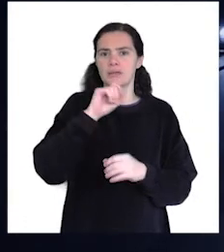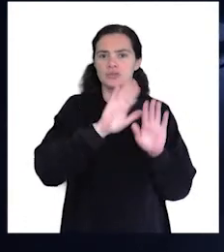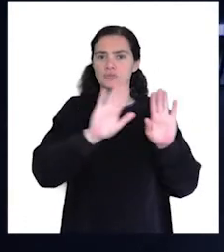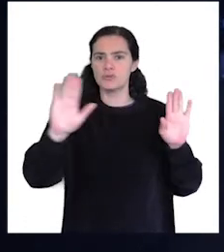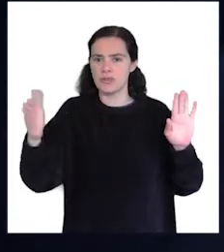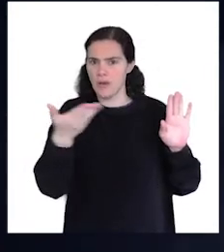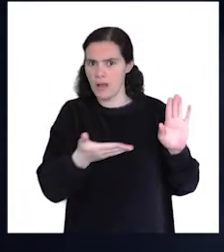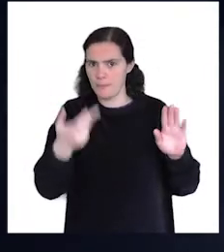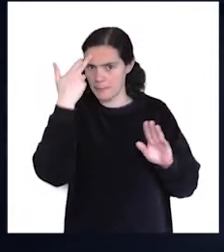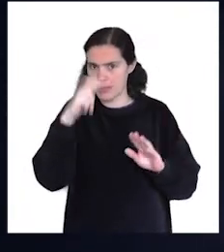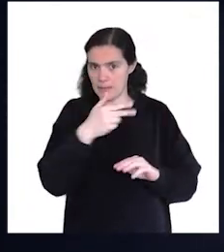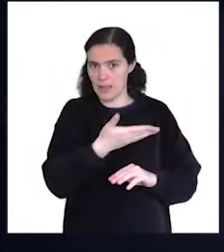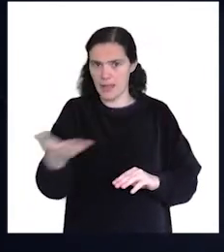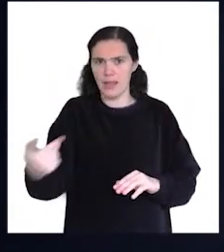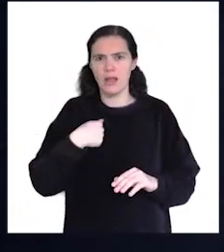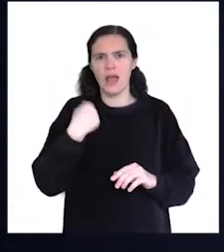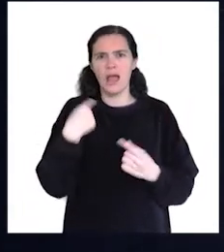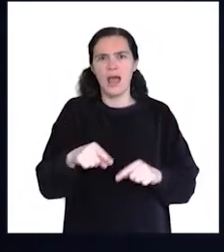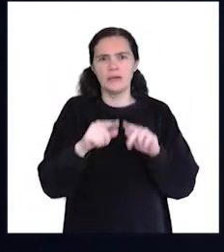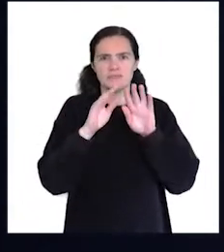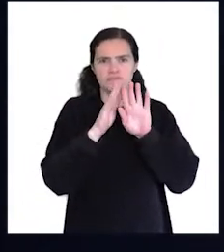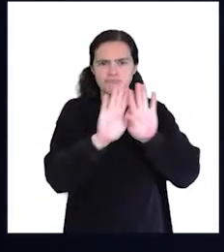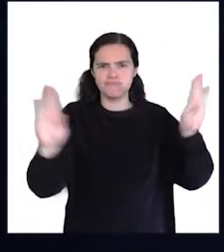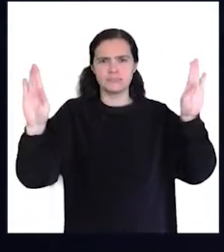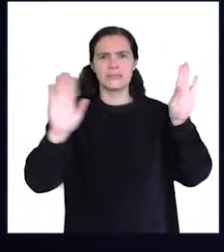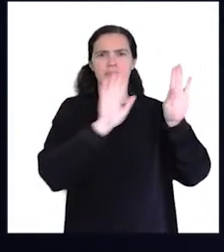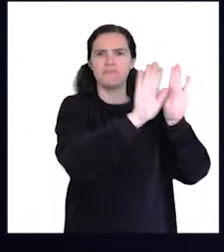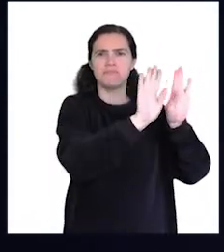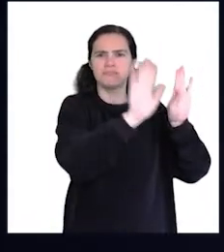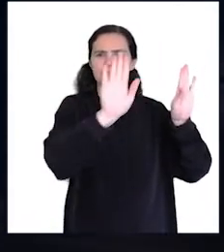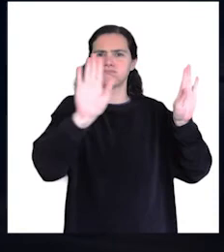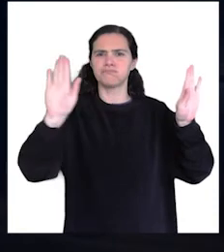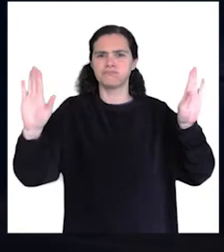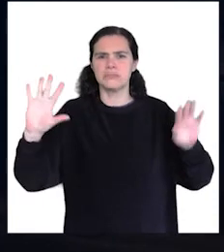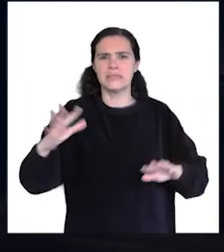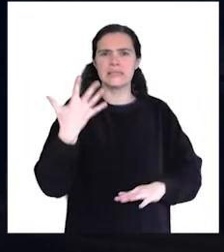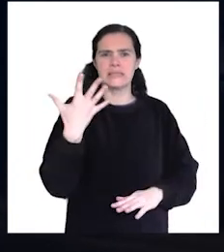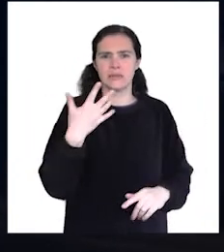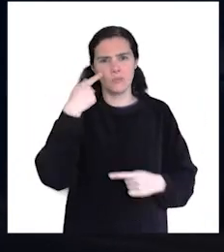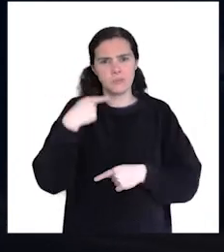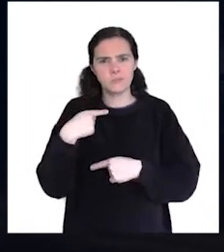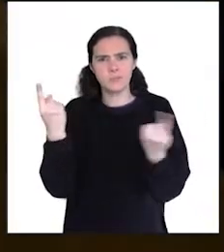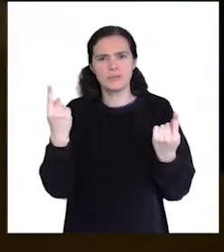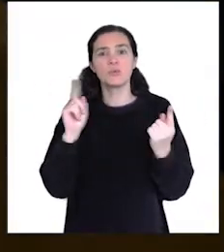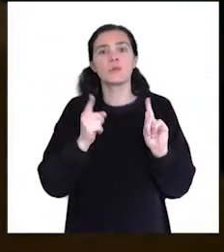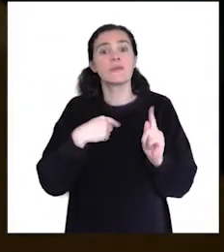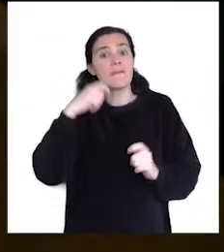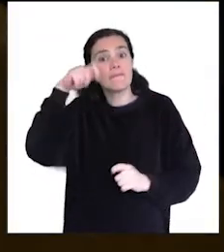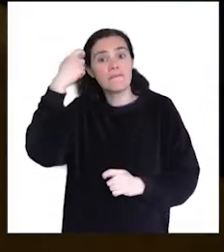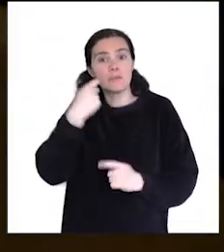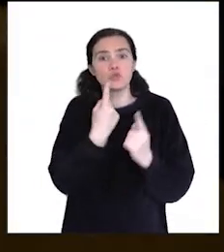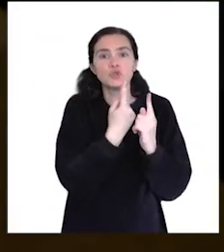a exposição permanente, temos um dispositivo composto por 5 telas, nas quais apresentamos